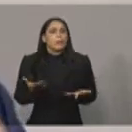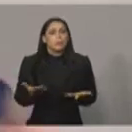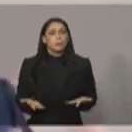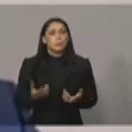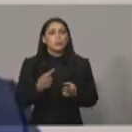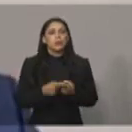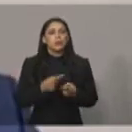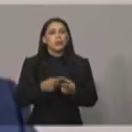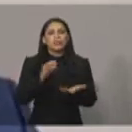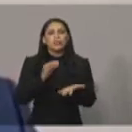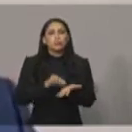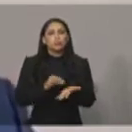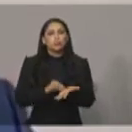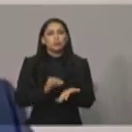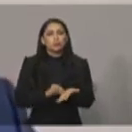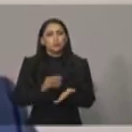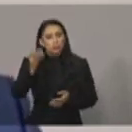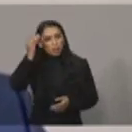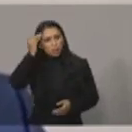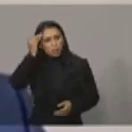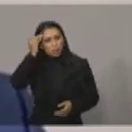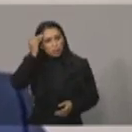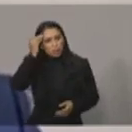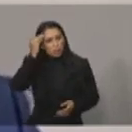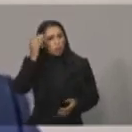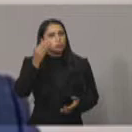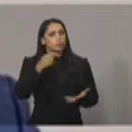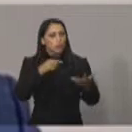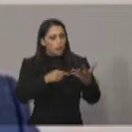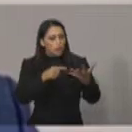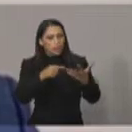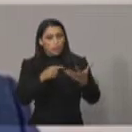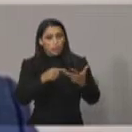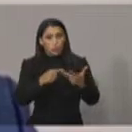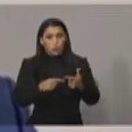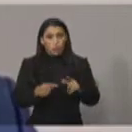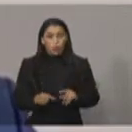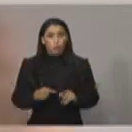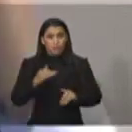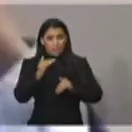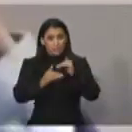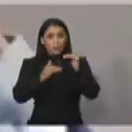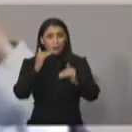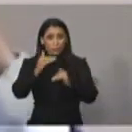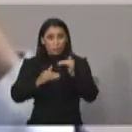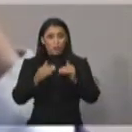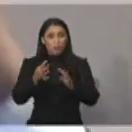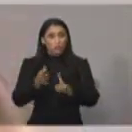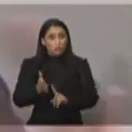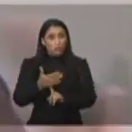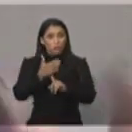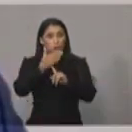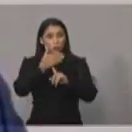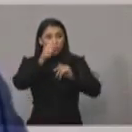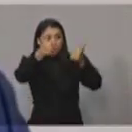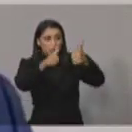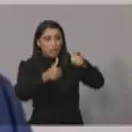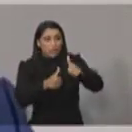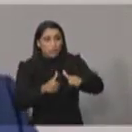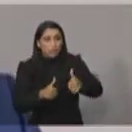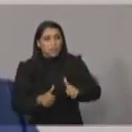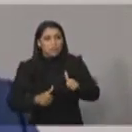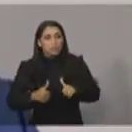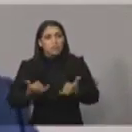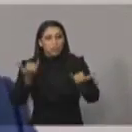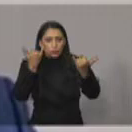casos concretos é um problema? Excelências, o desenvolvimento de tecnologias de mineração e análise de dados permite predizer, por exemplo, a etnia